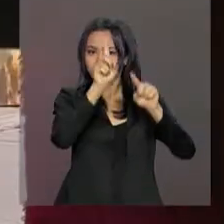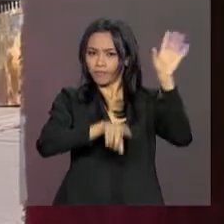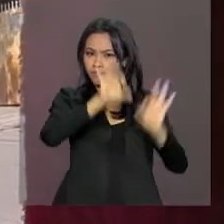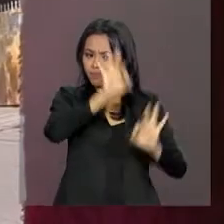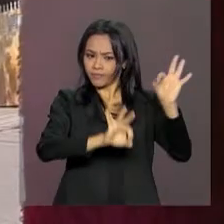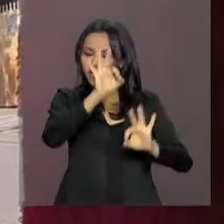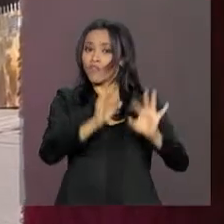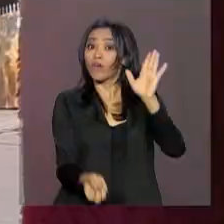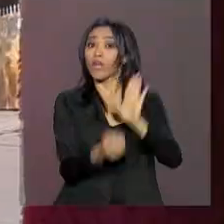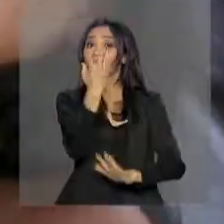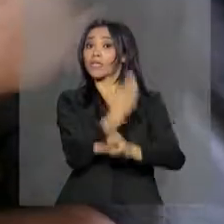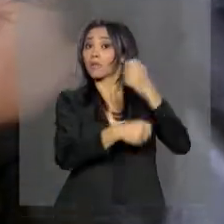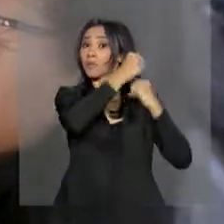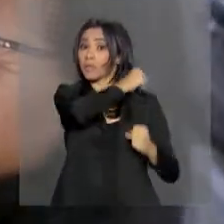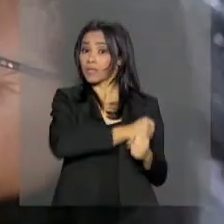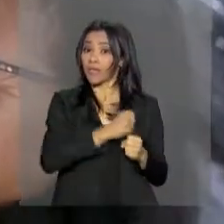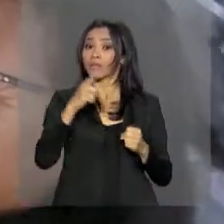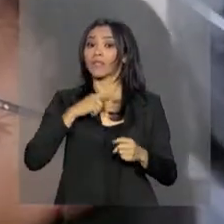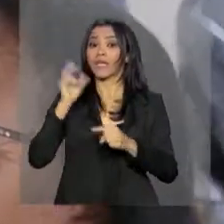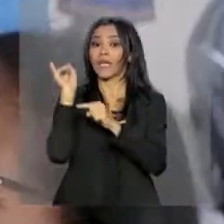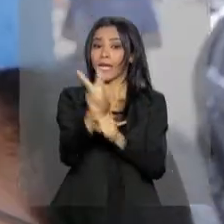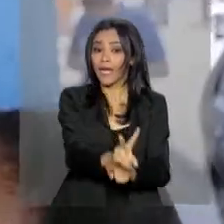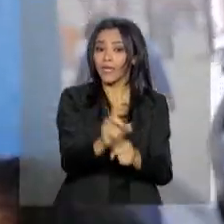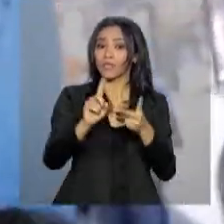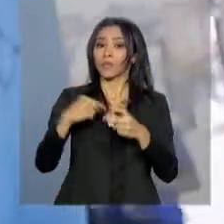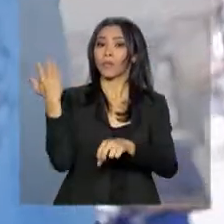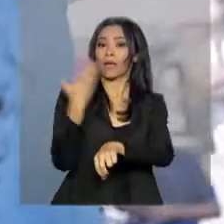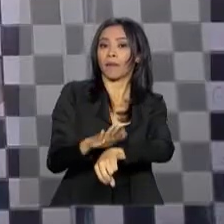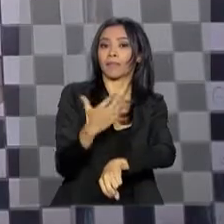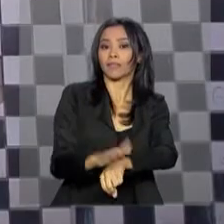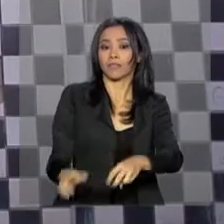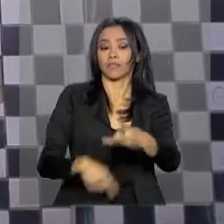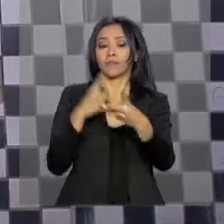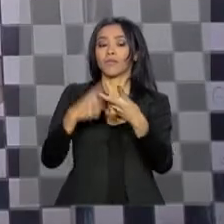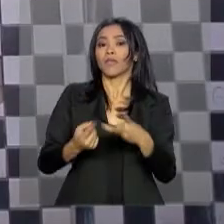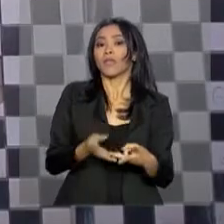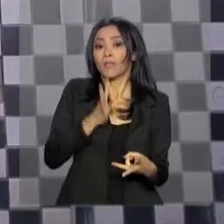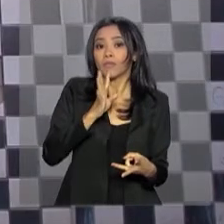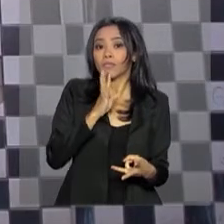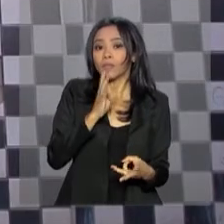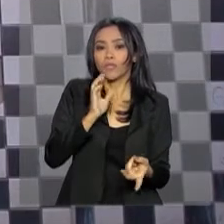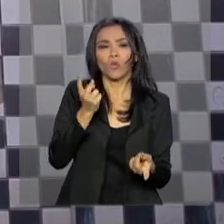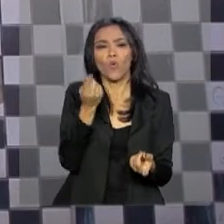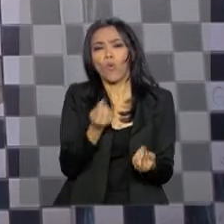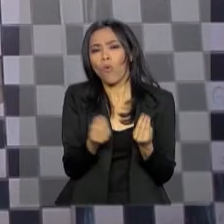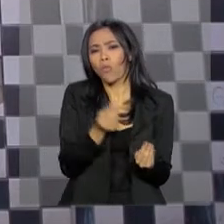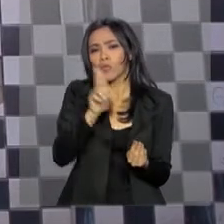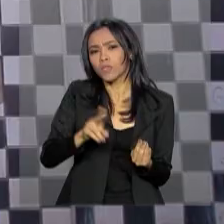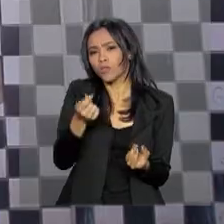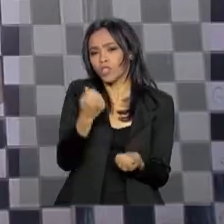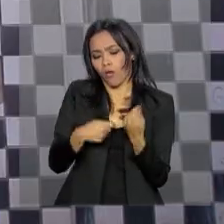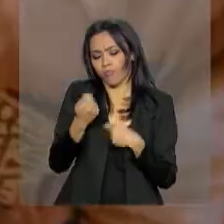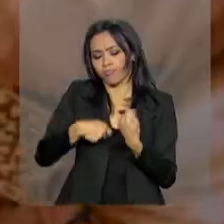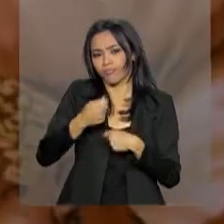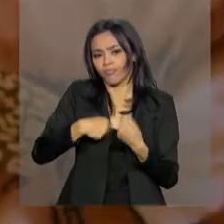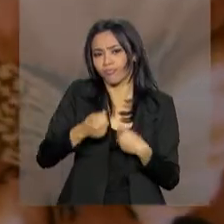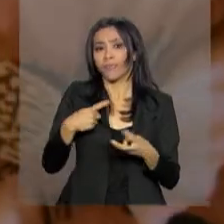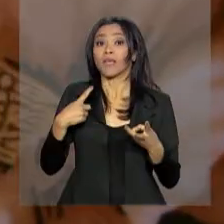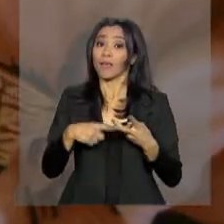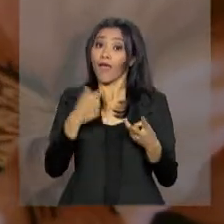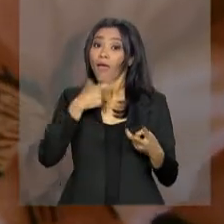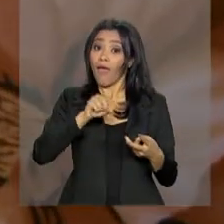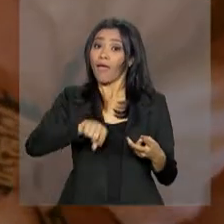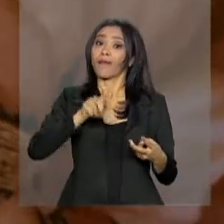ele prevê oferta de crédito, capacitação e educação financeira. É destinado a quem tem renda mensal igual ou